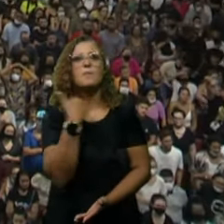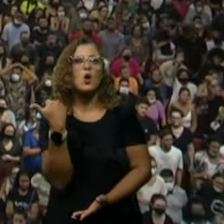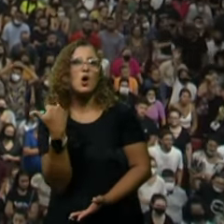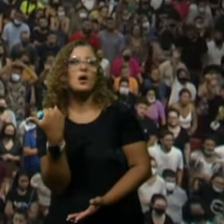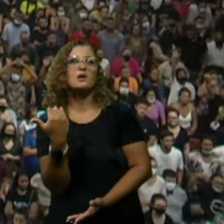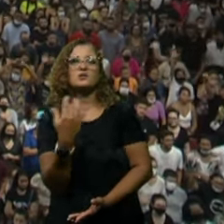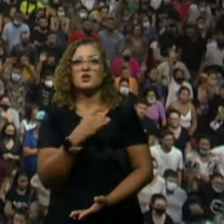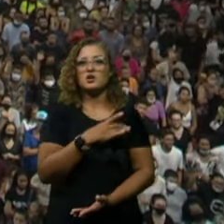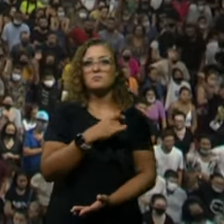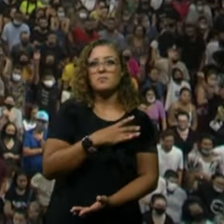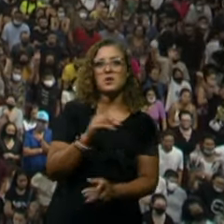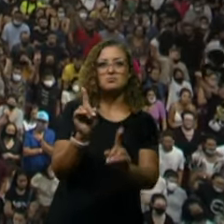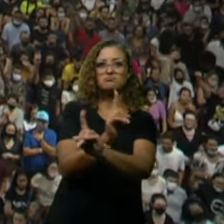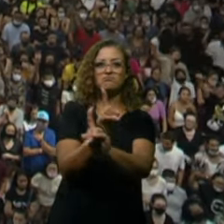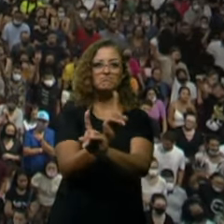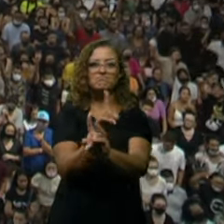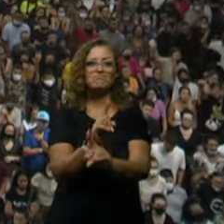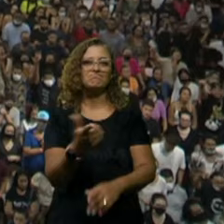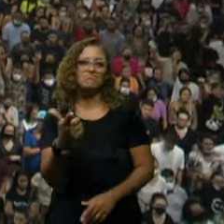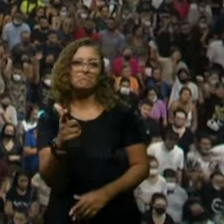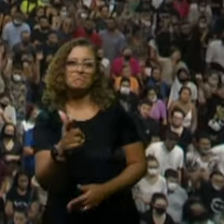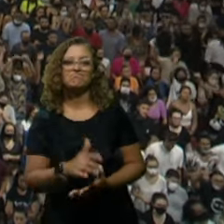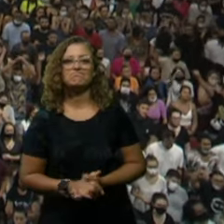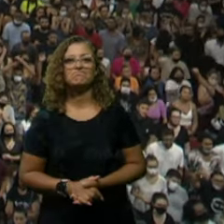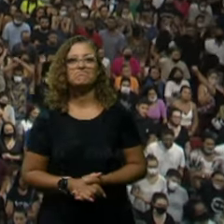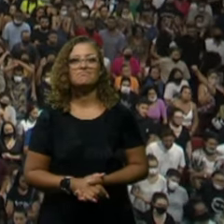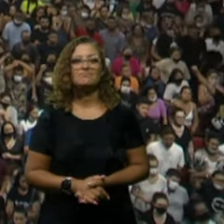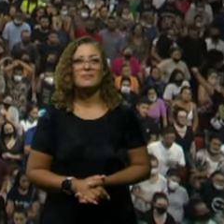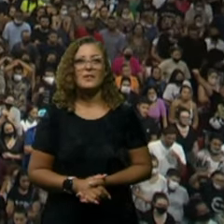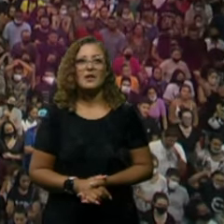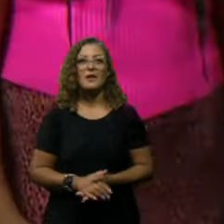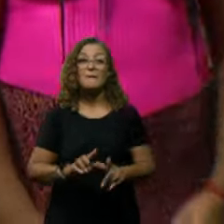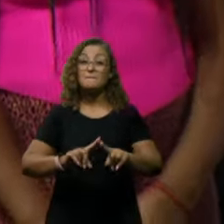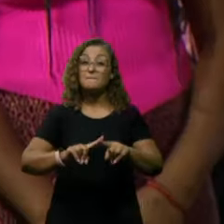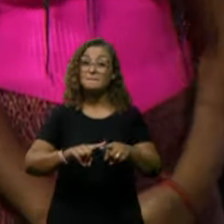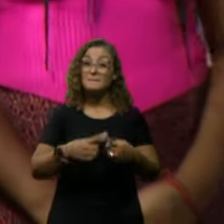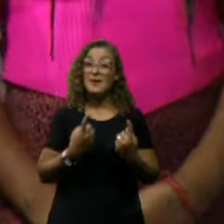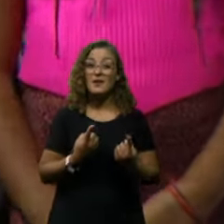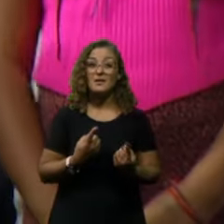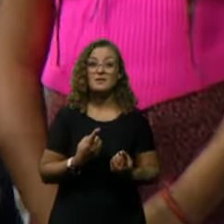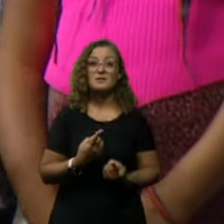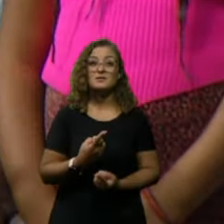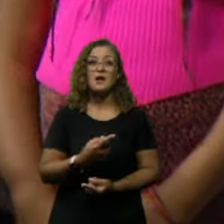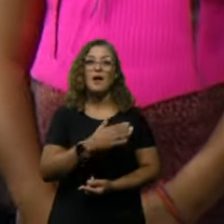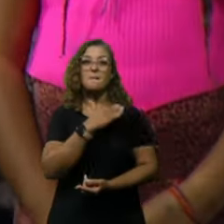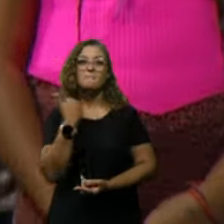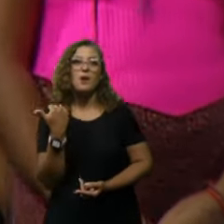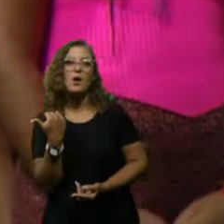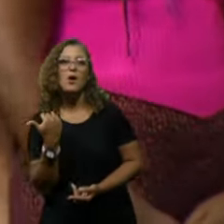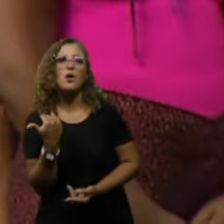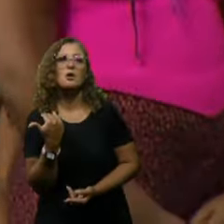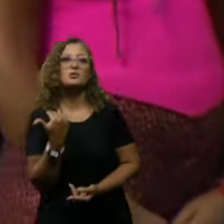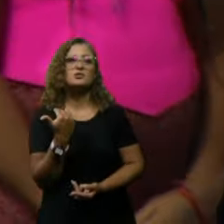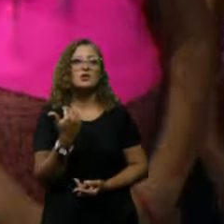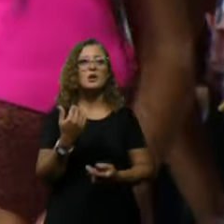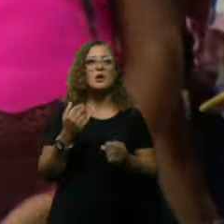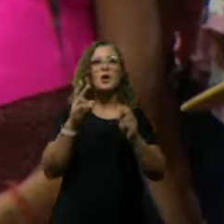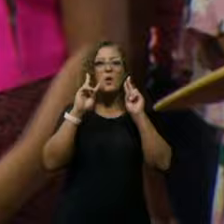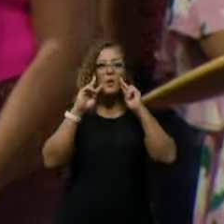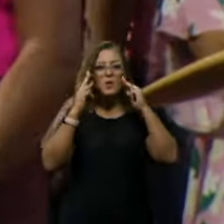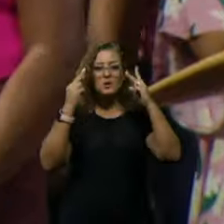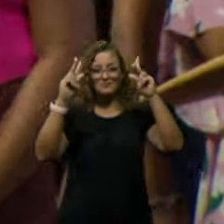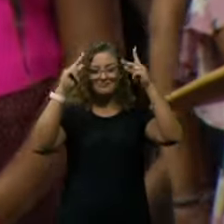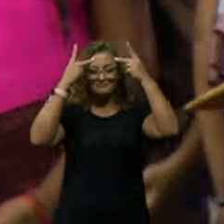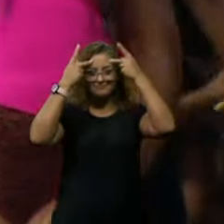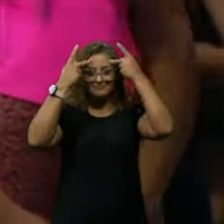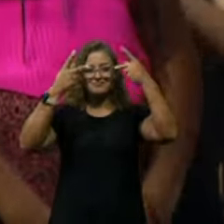é e agora a morte é o último estágio do medo porque todo ser humano racional a de